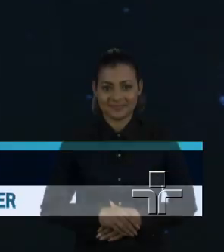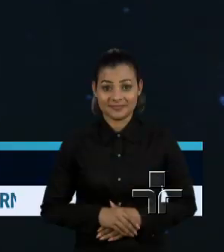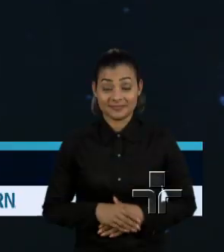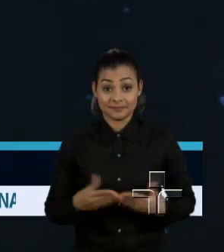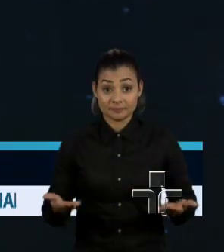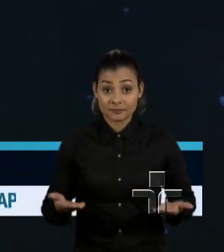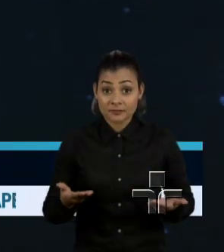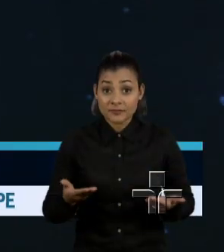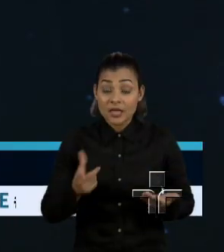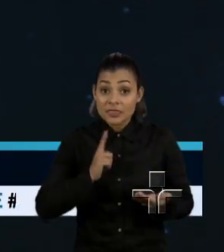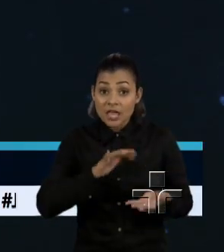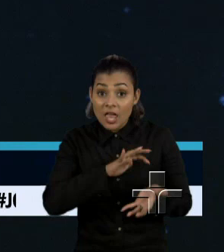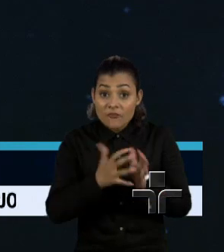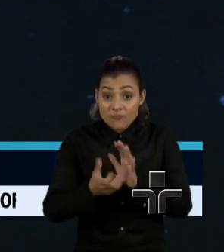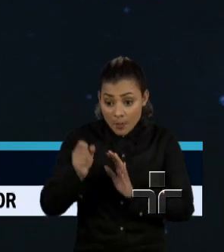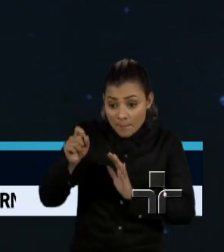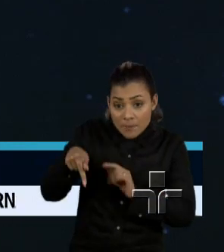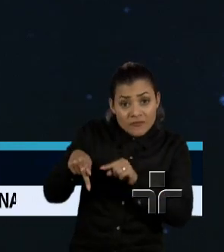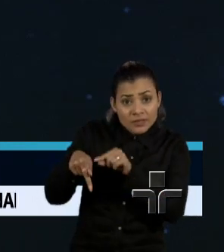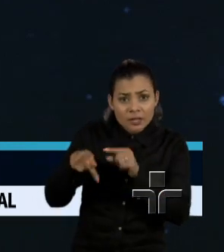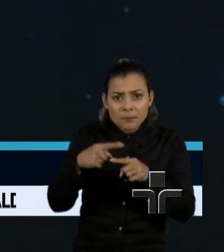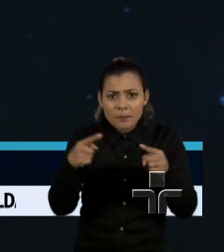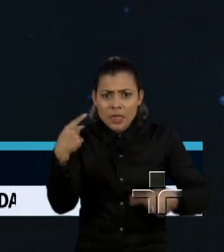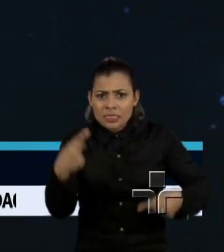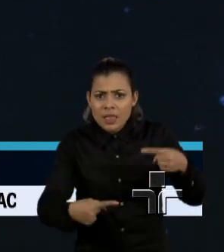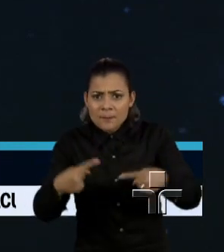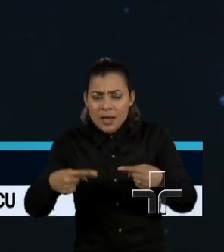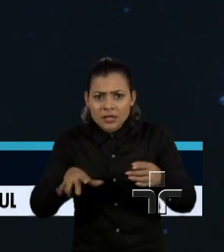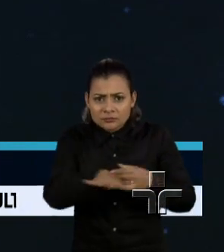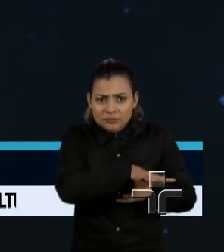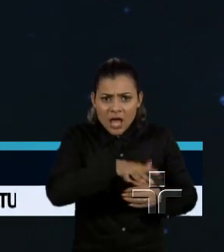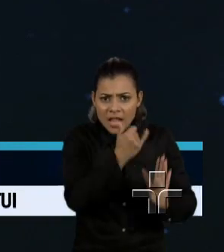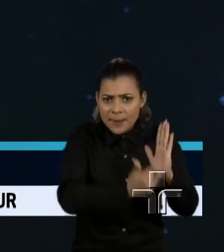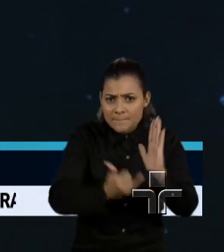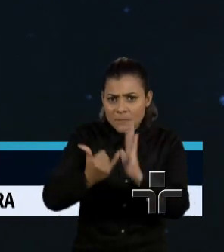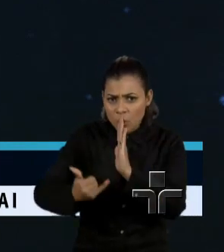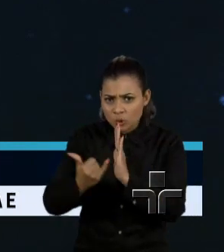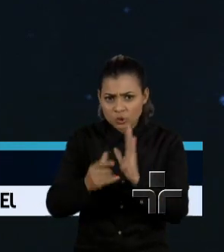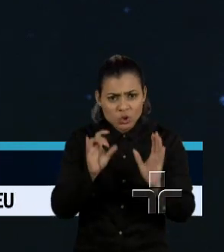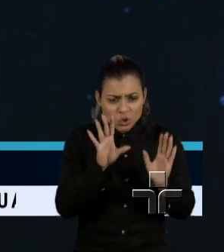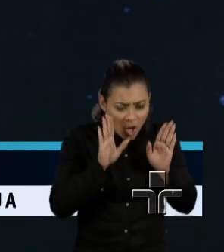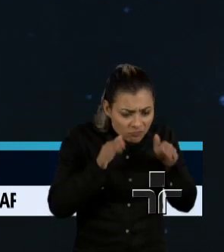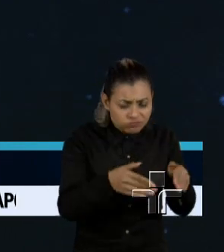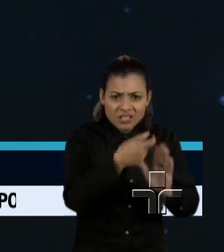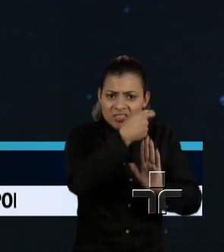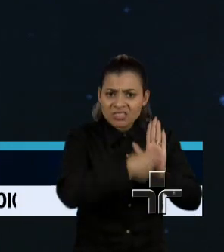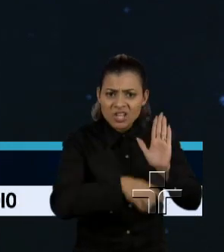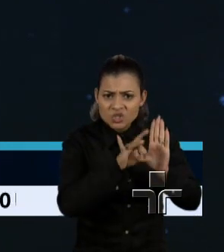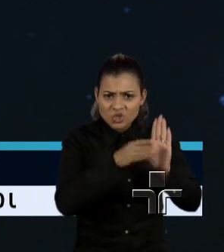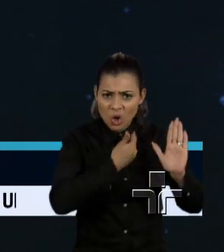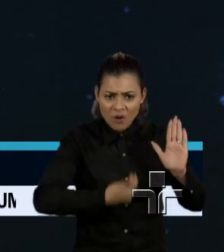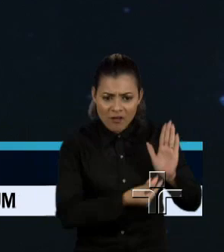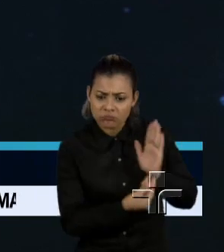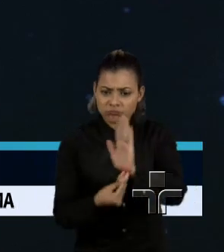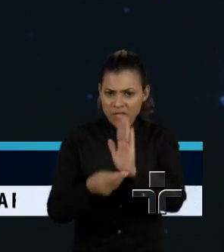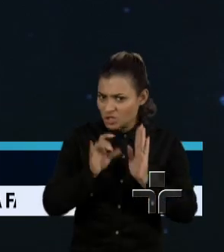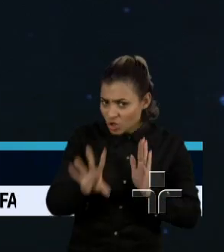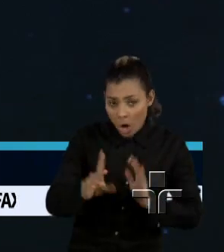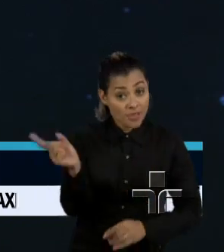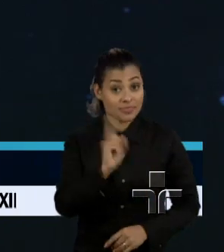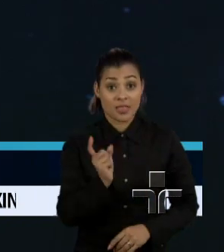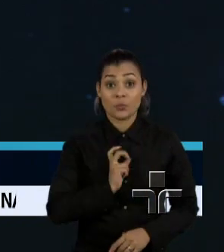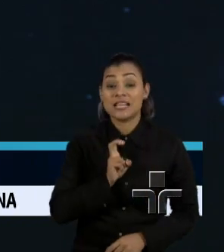Ao contrário da reforma da Previdência, o debate sobre o sistema de impostos não se limita a um texto enviado pelo governo. Ao menos